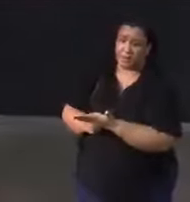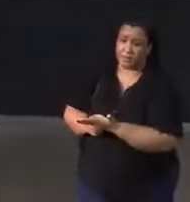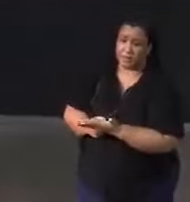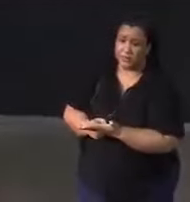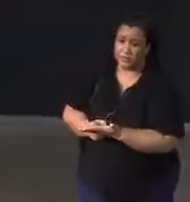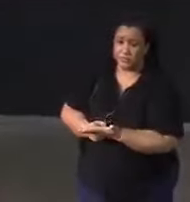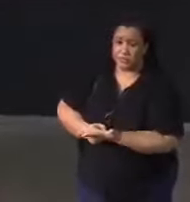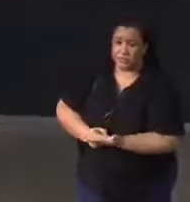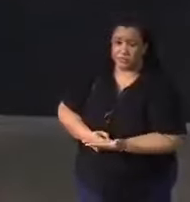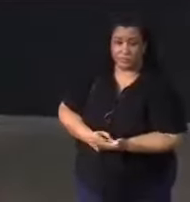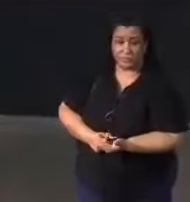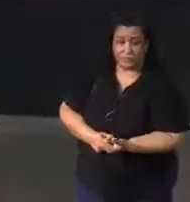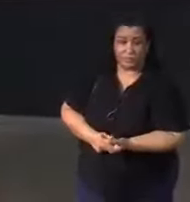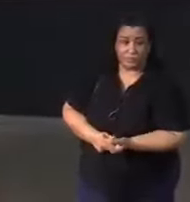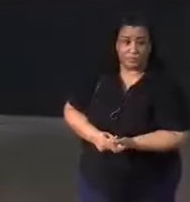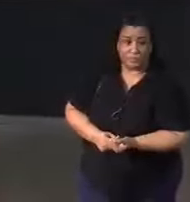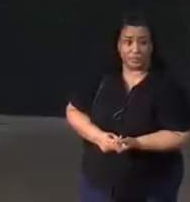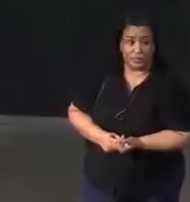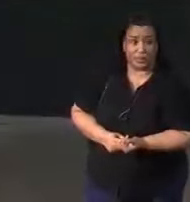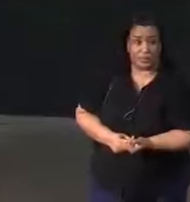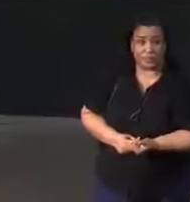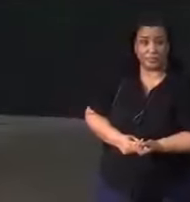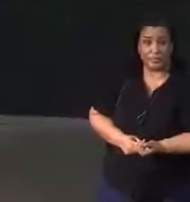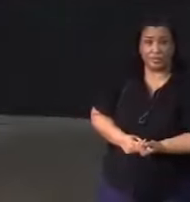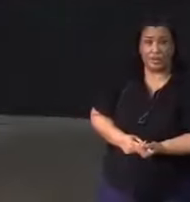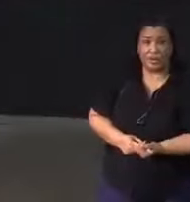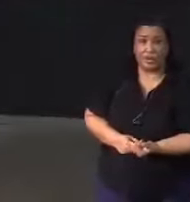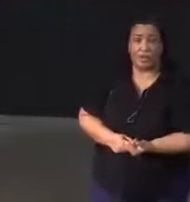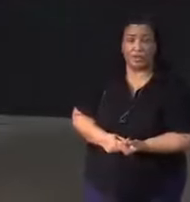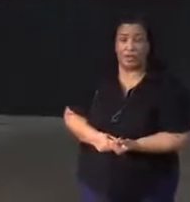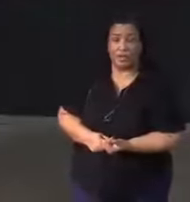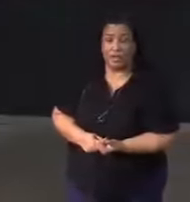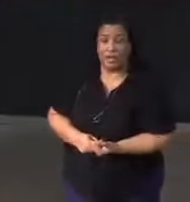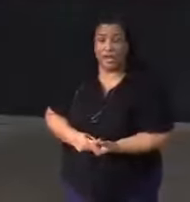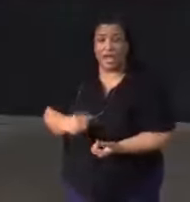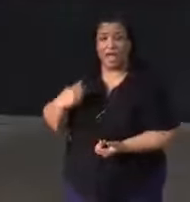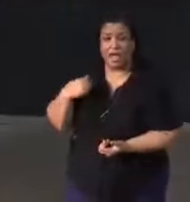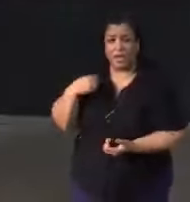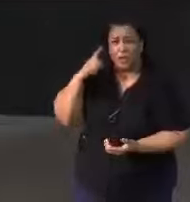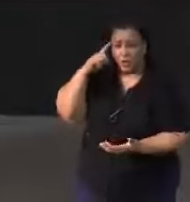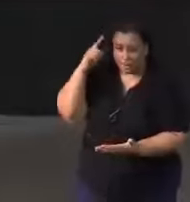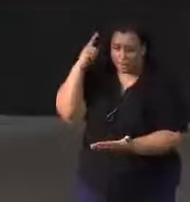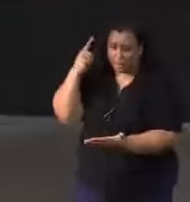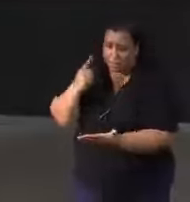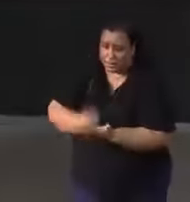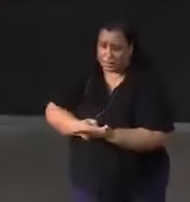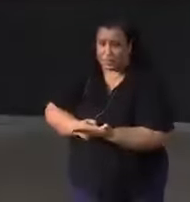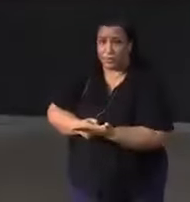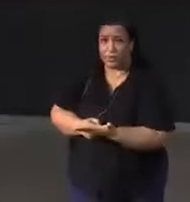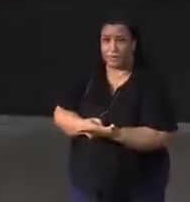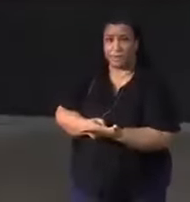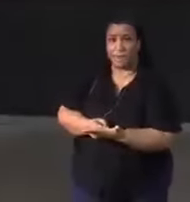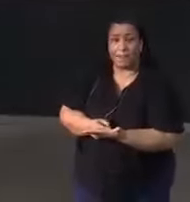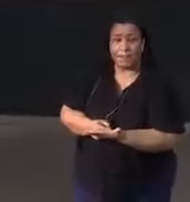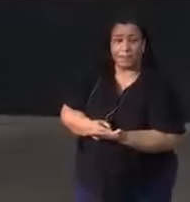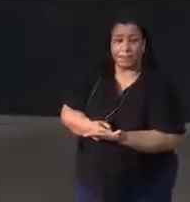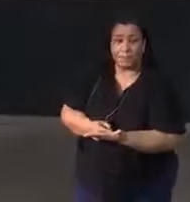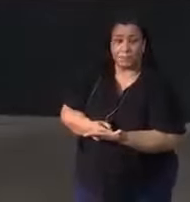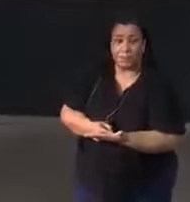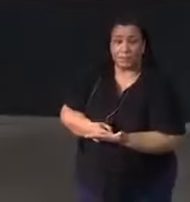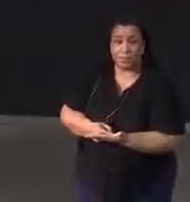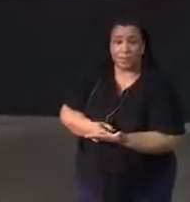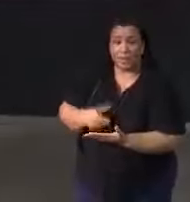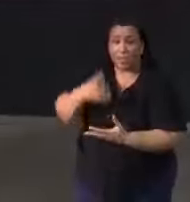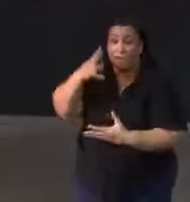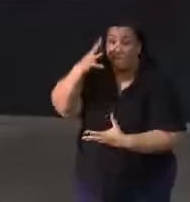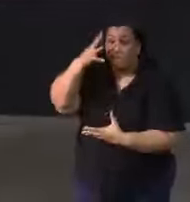pacto, é um firme que eu dou, é uma assinatura, um endosso. Então